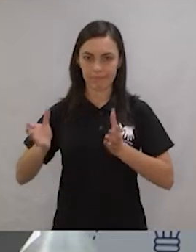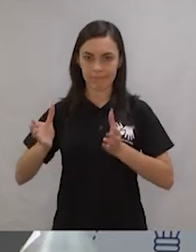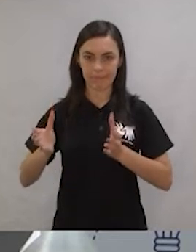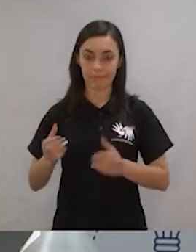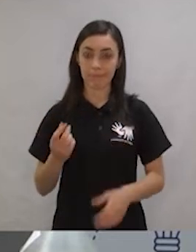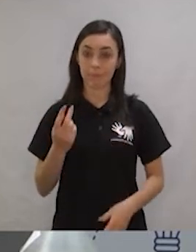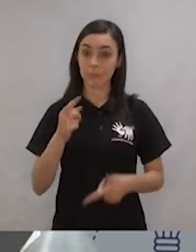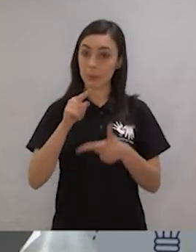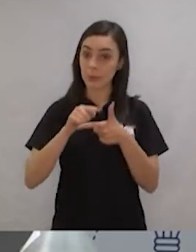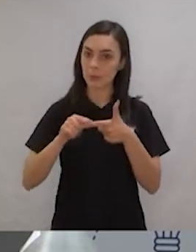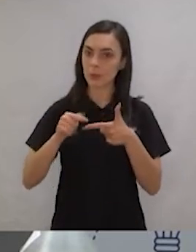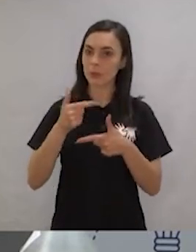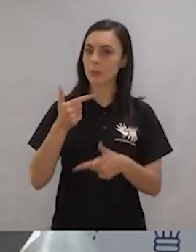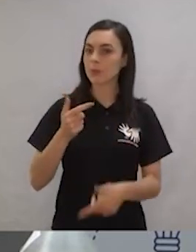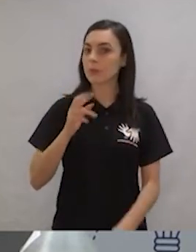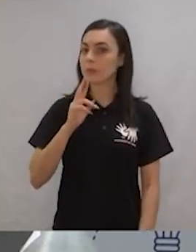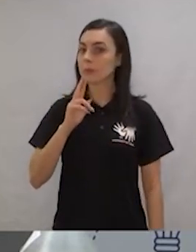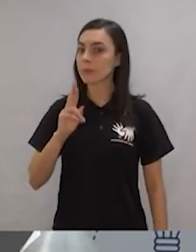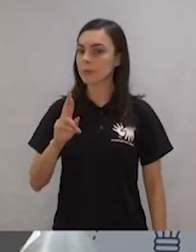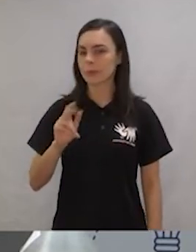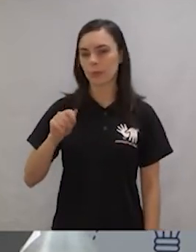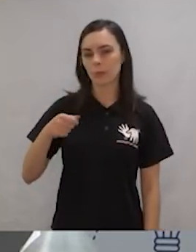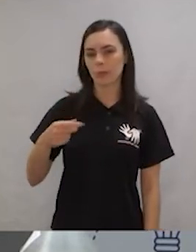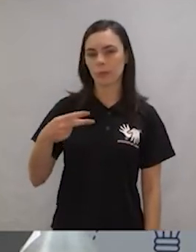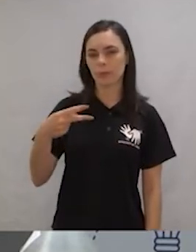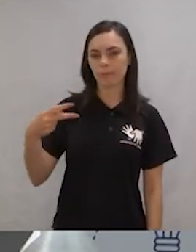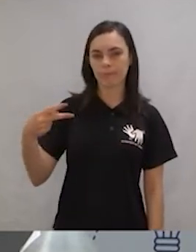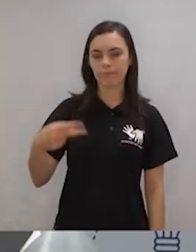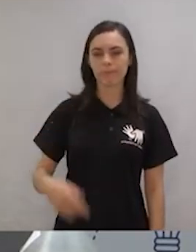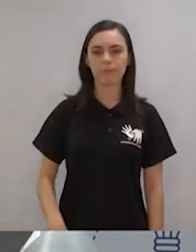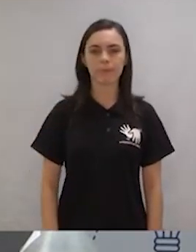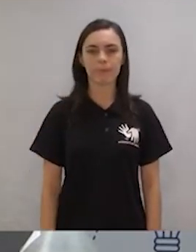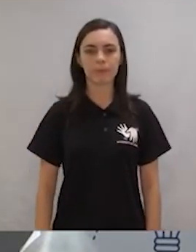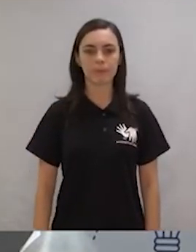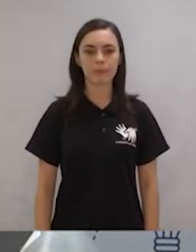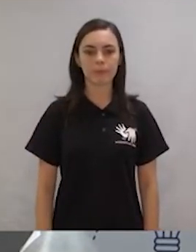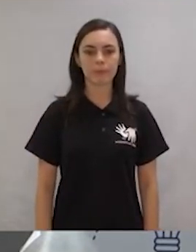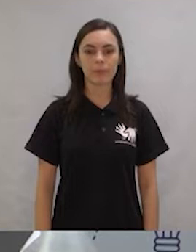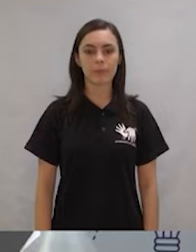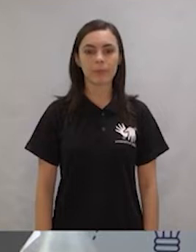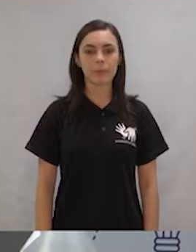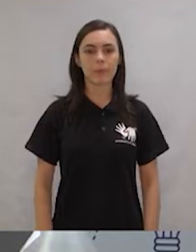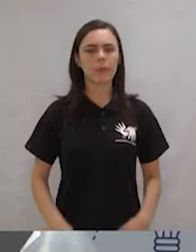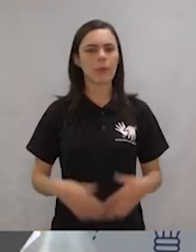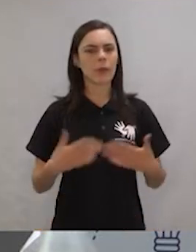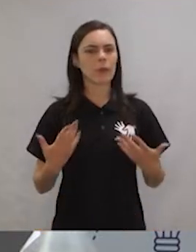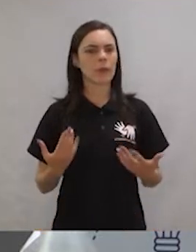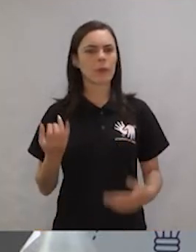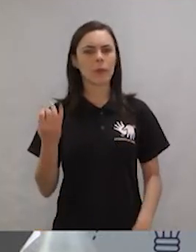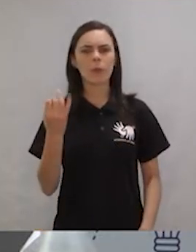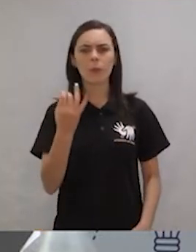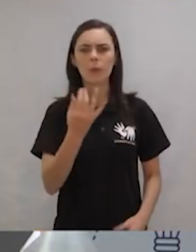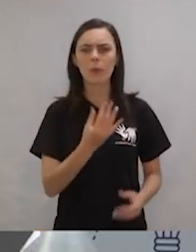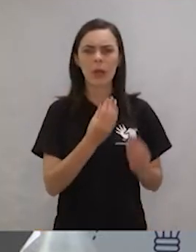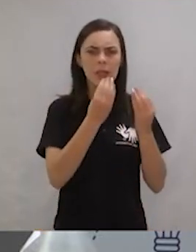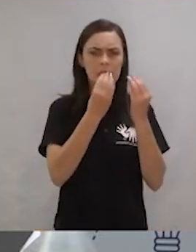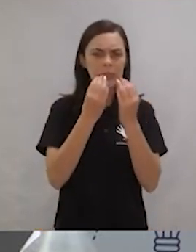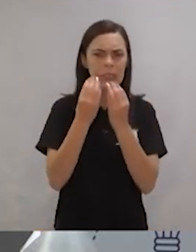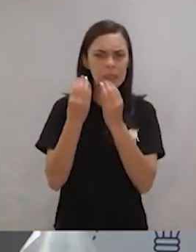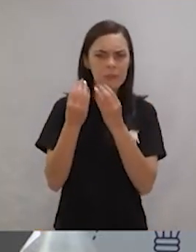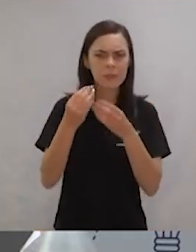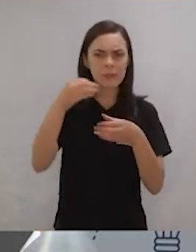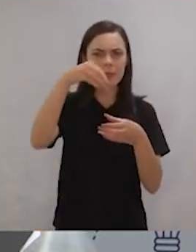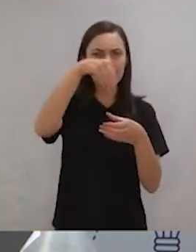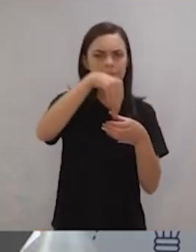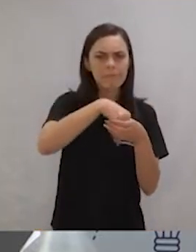por 2, que é igual, sinal da igualdade. 2 cestas. Quantas melancias